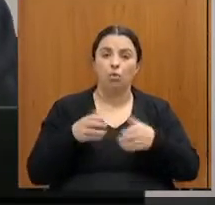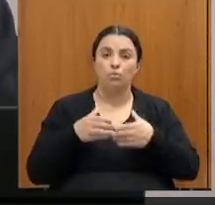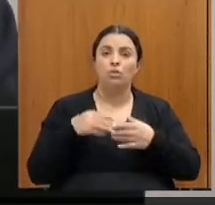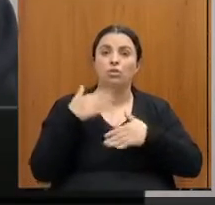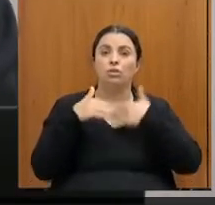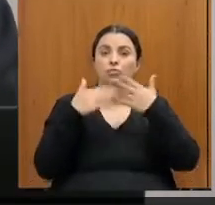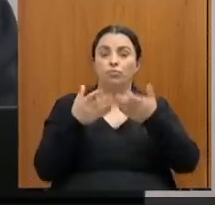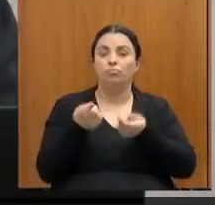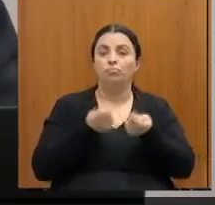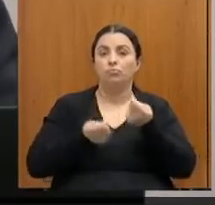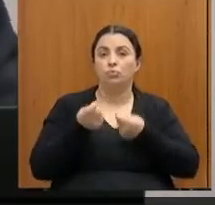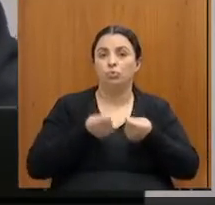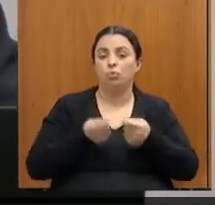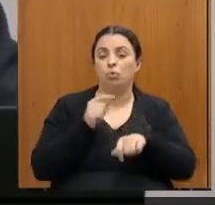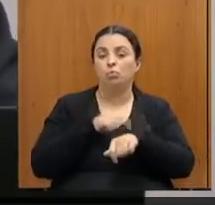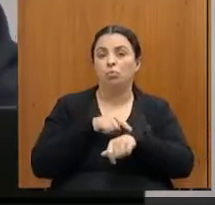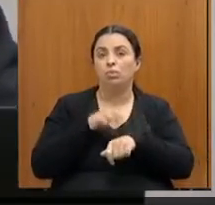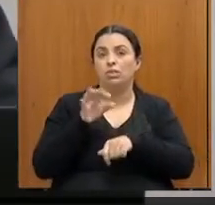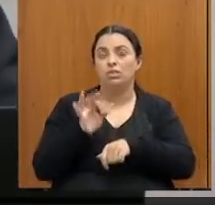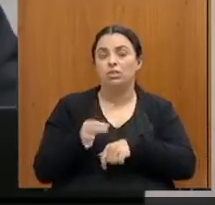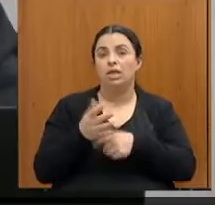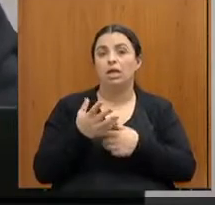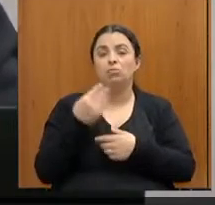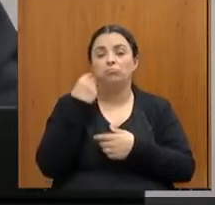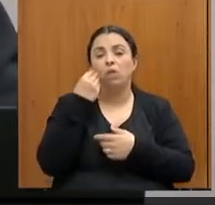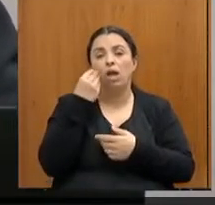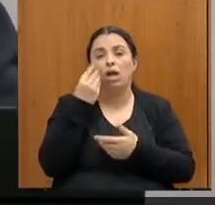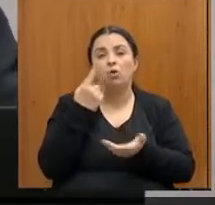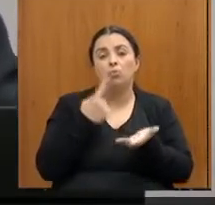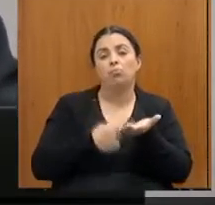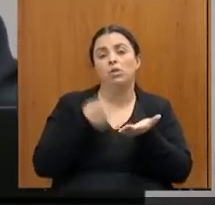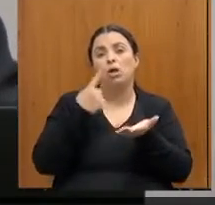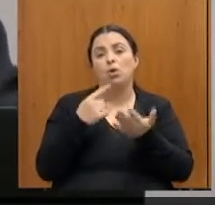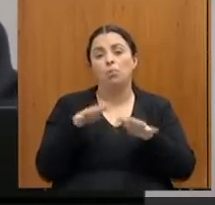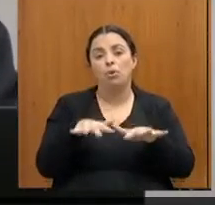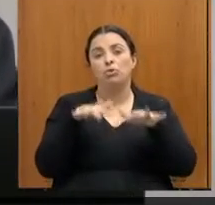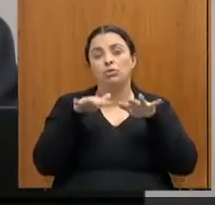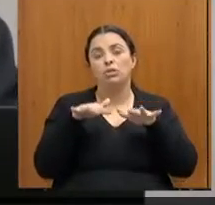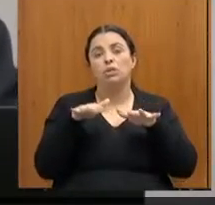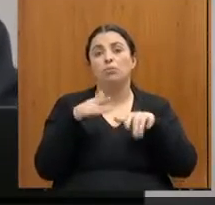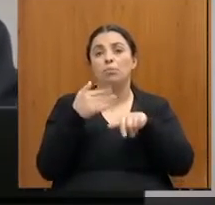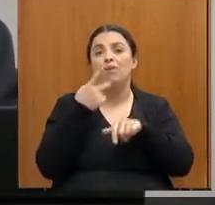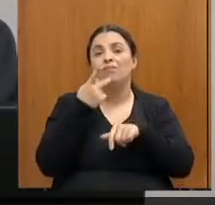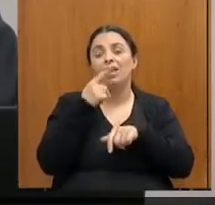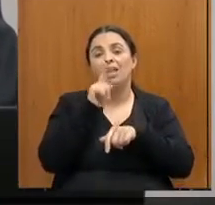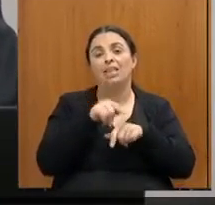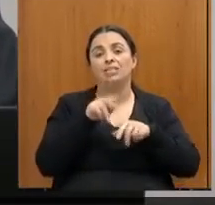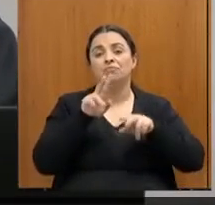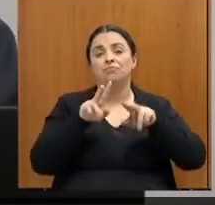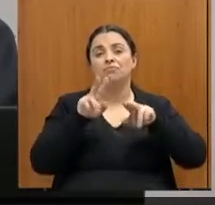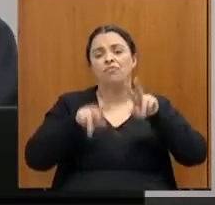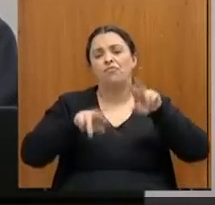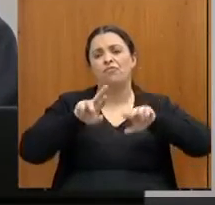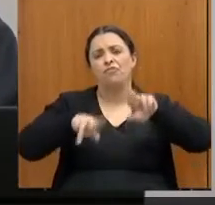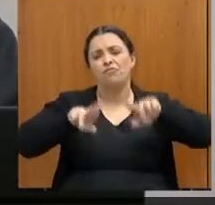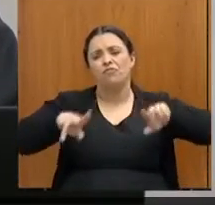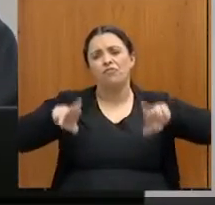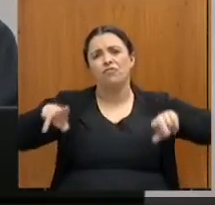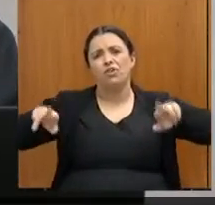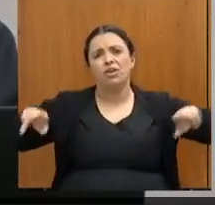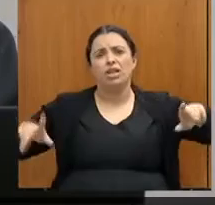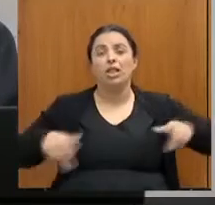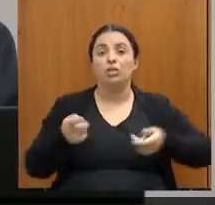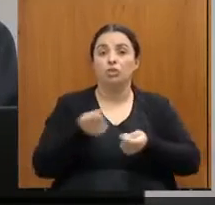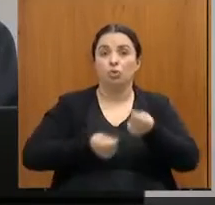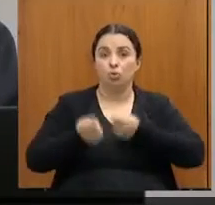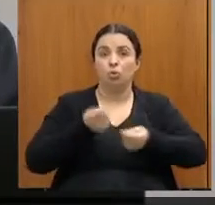oportuno buscarmos uma audiência para tratarmos dessa diversificação Econômica para a cidade mineradoras né que nós estamos